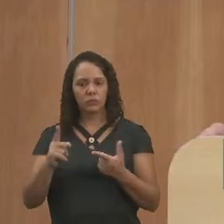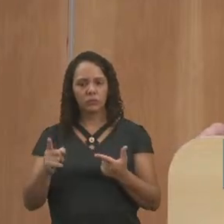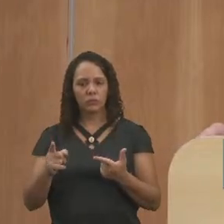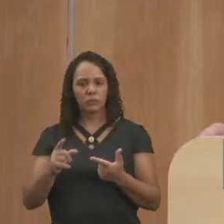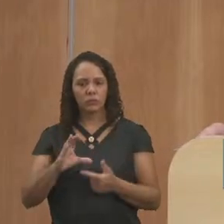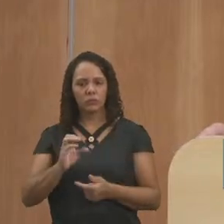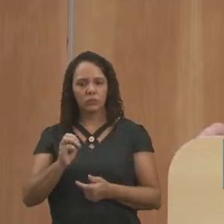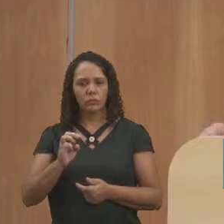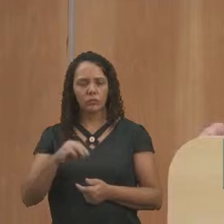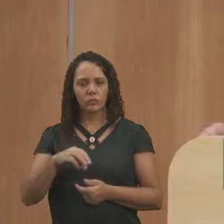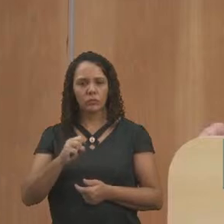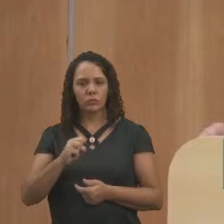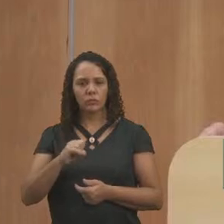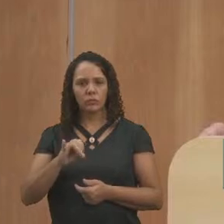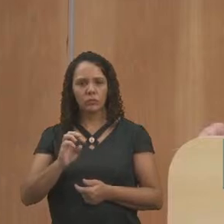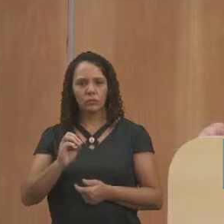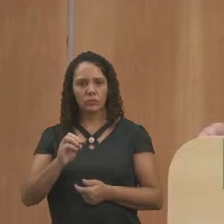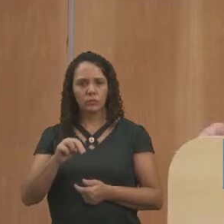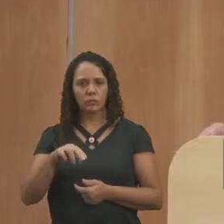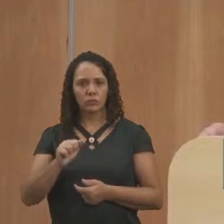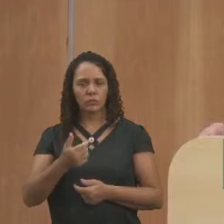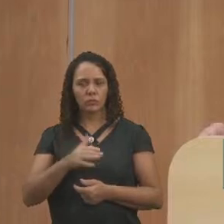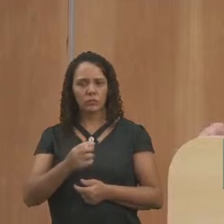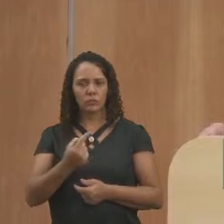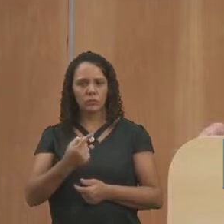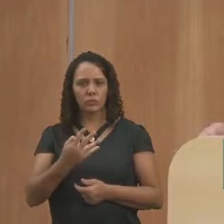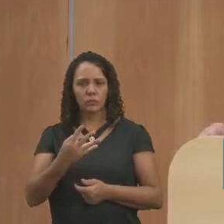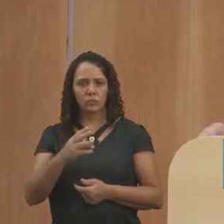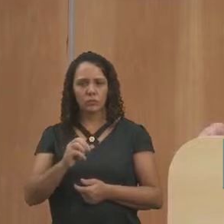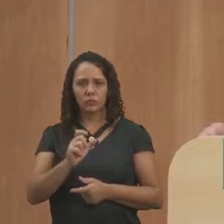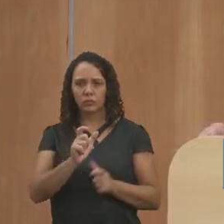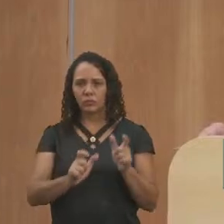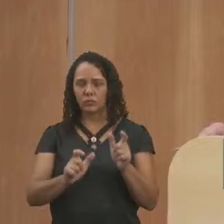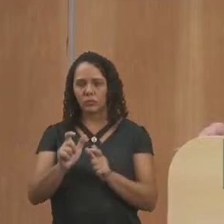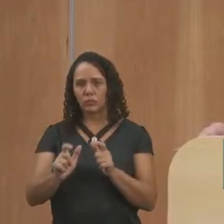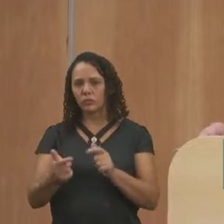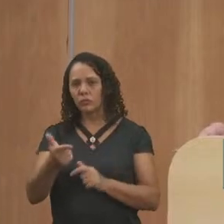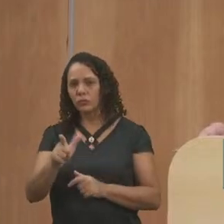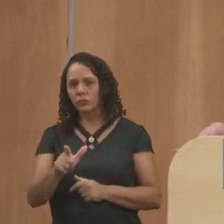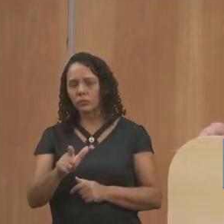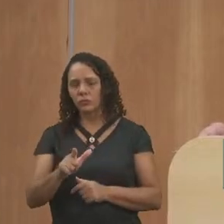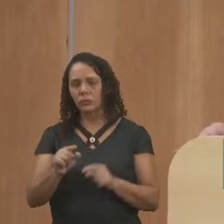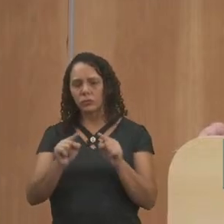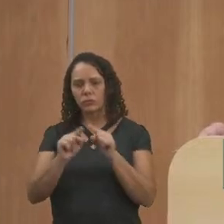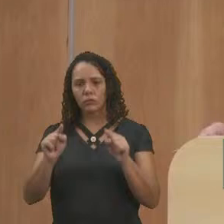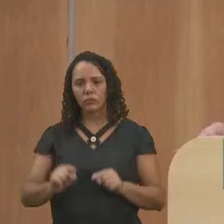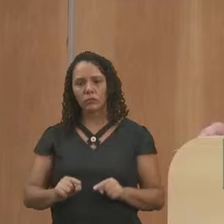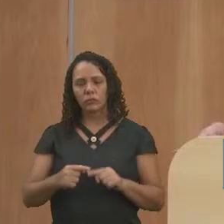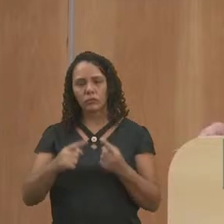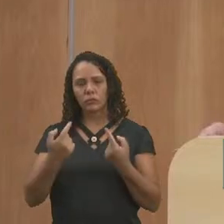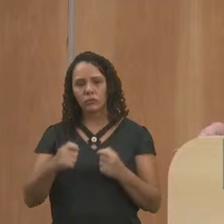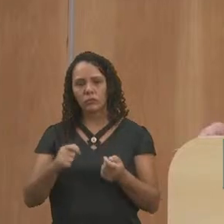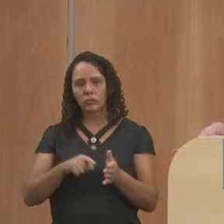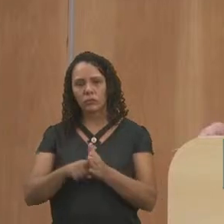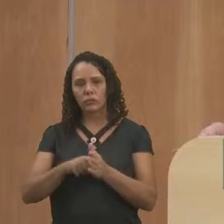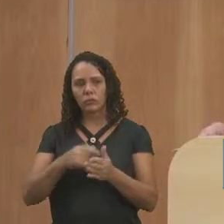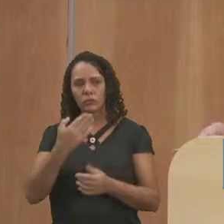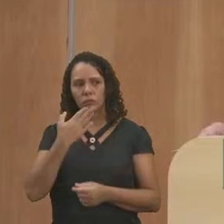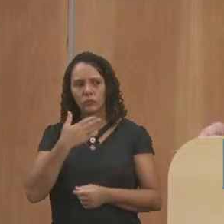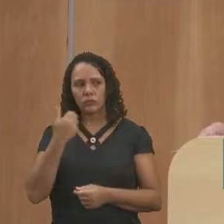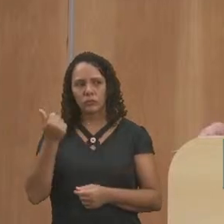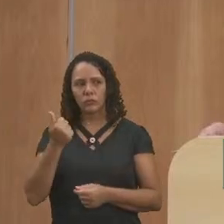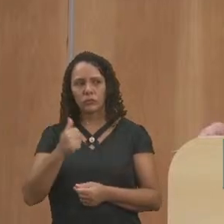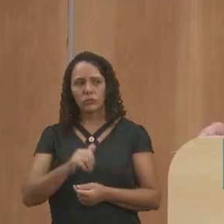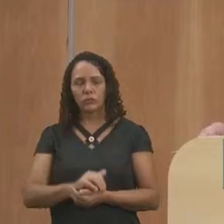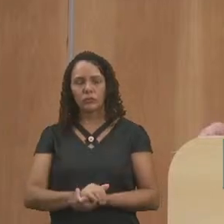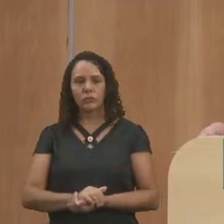são 140 pessoas, e os demais são servidores, mas eu preciso averiguar melhor a situação. Posso